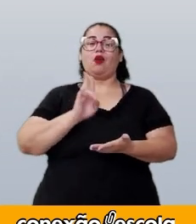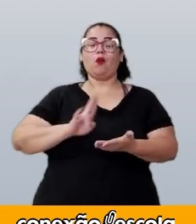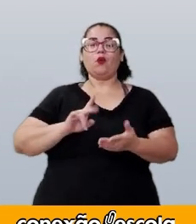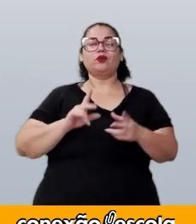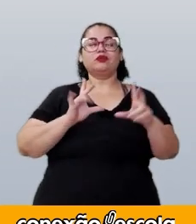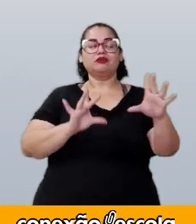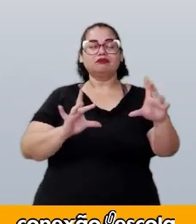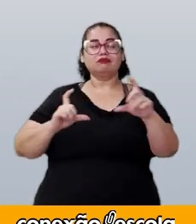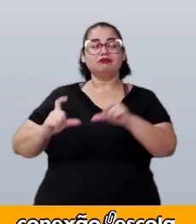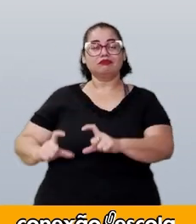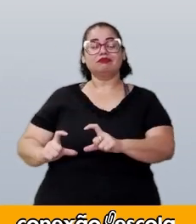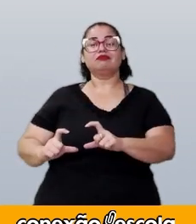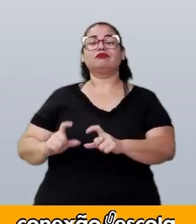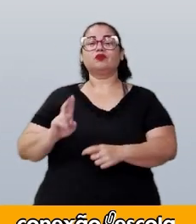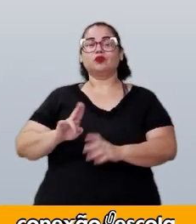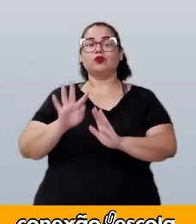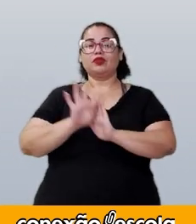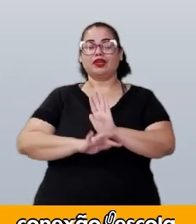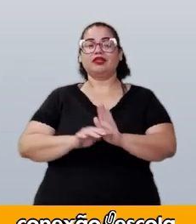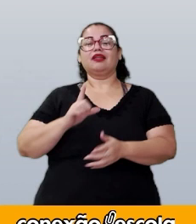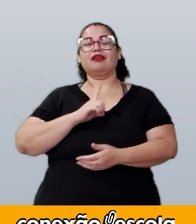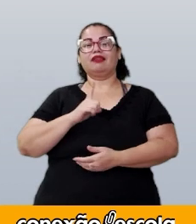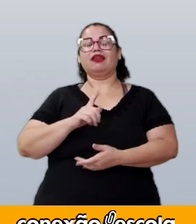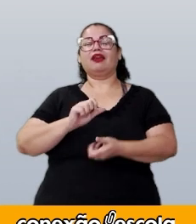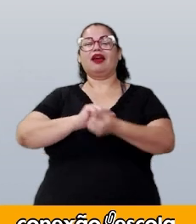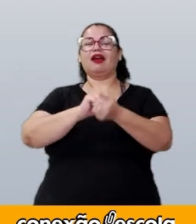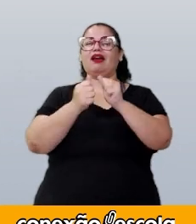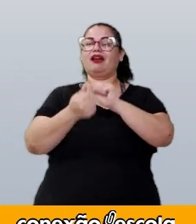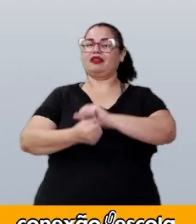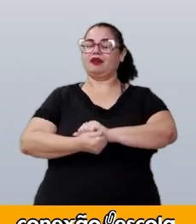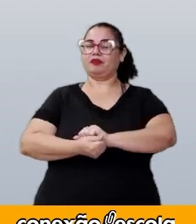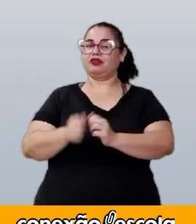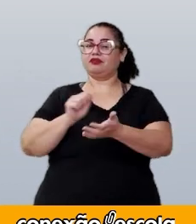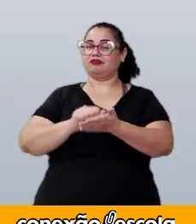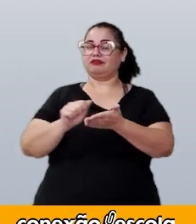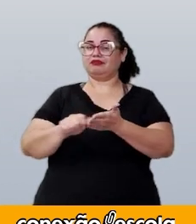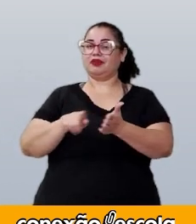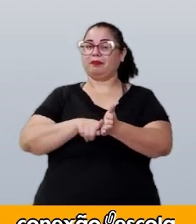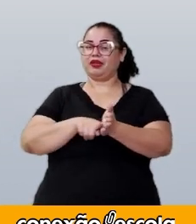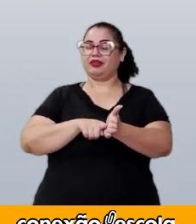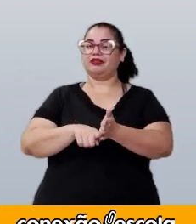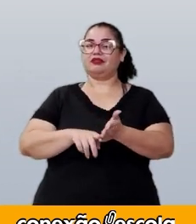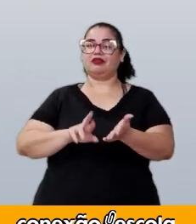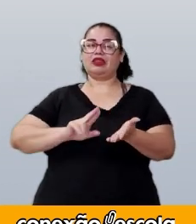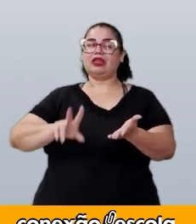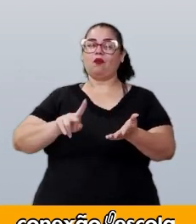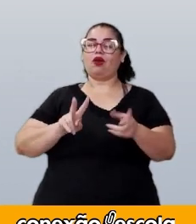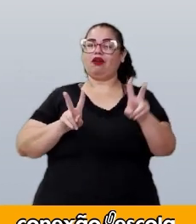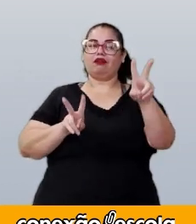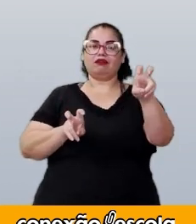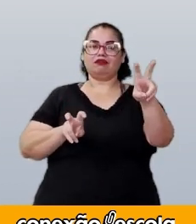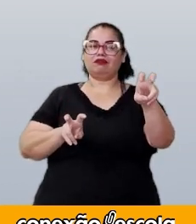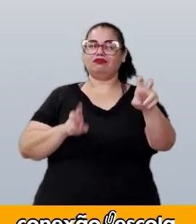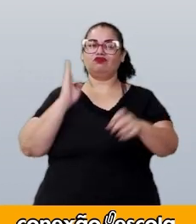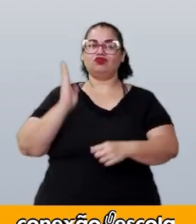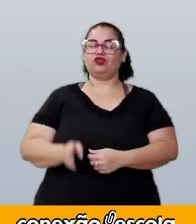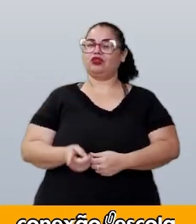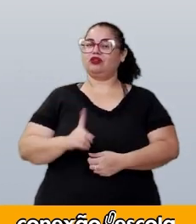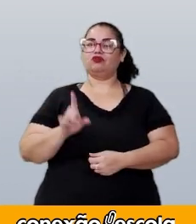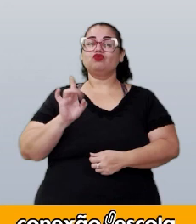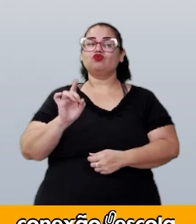novo texto, temos aqui uma adaptação da pesquisa. Portanto, não é uma citação direta, é